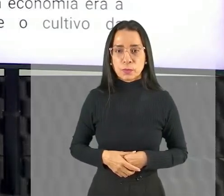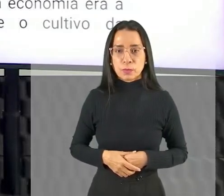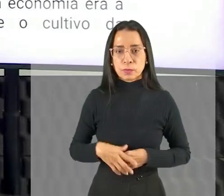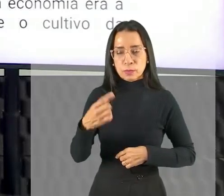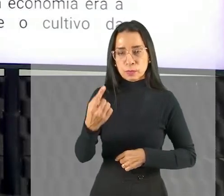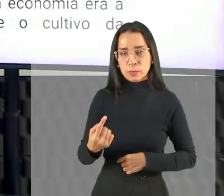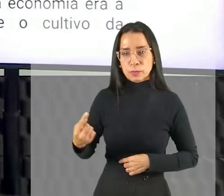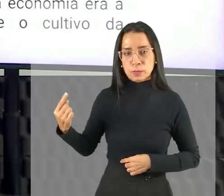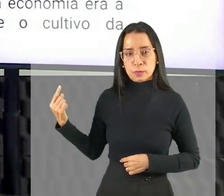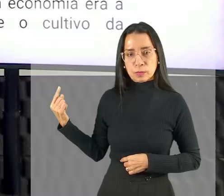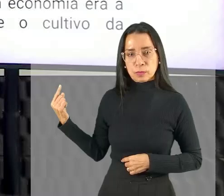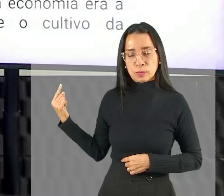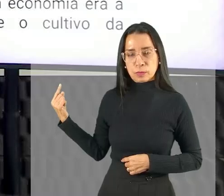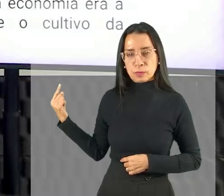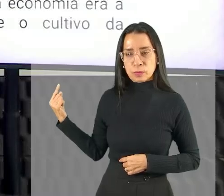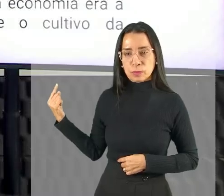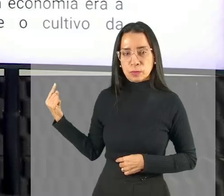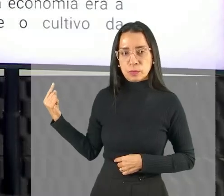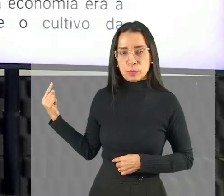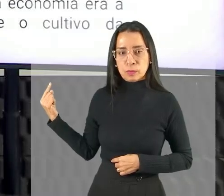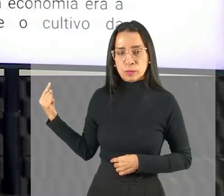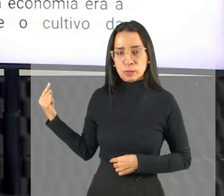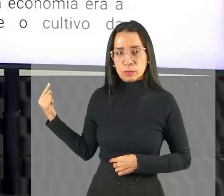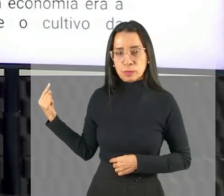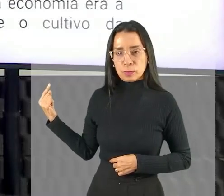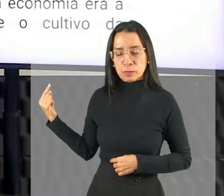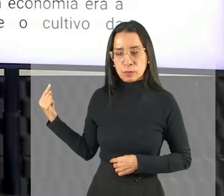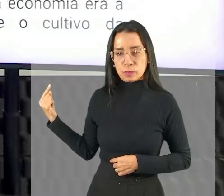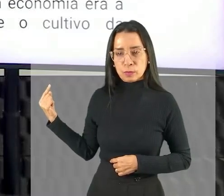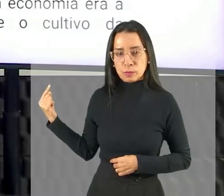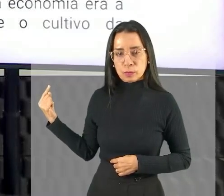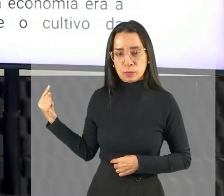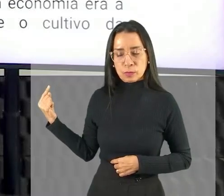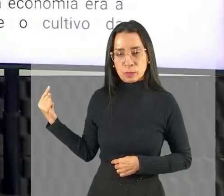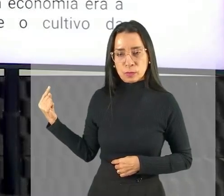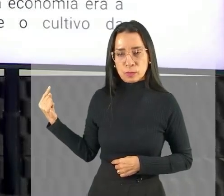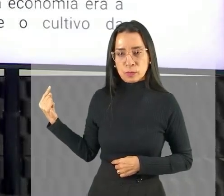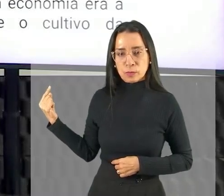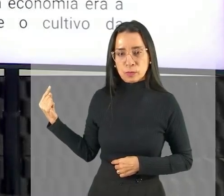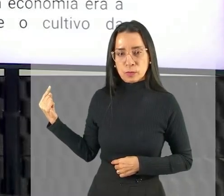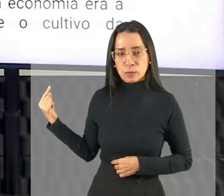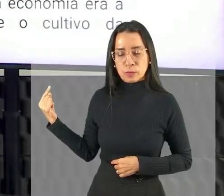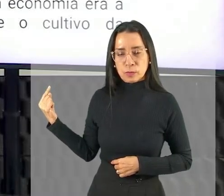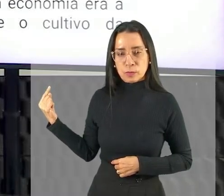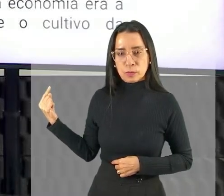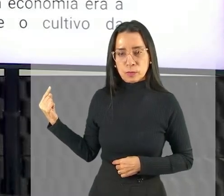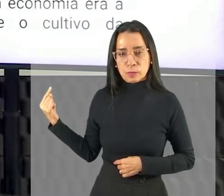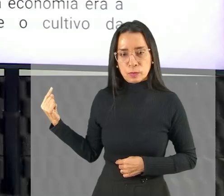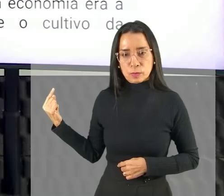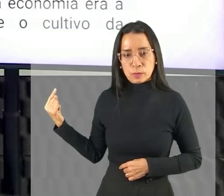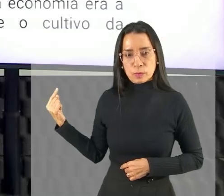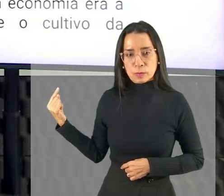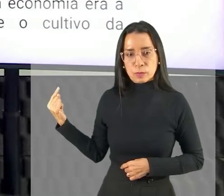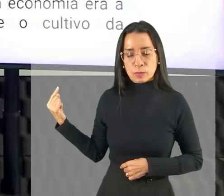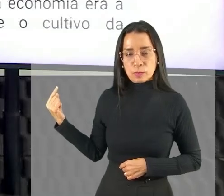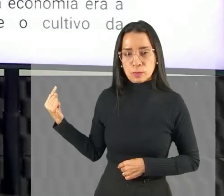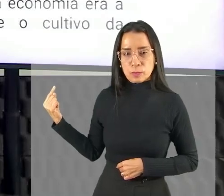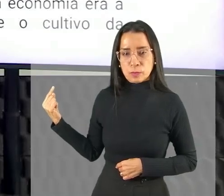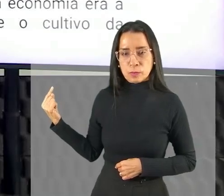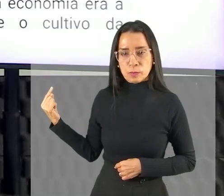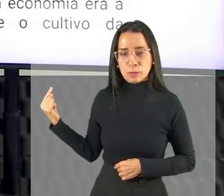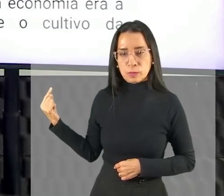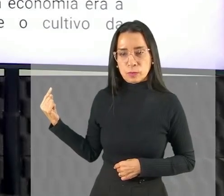corresponde principalmente aos territórios da Bolívia e do Peru, chegou a englobar enorme contingente populacional. Cusco, a